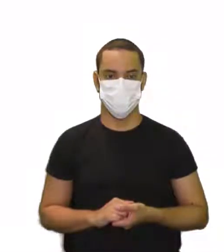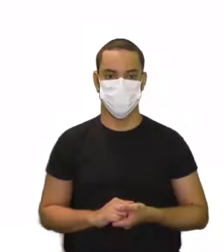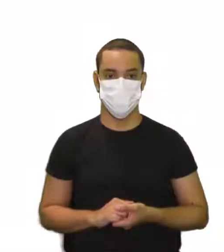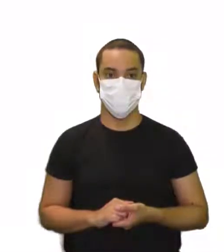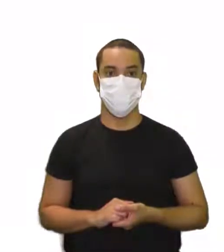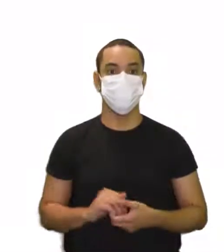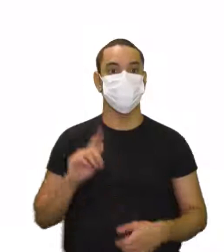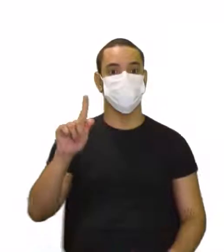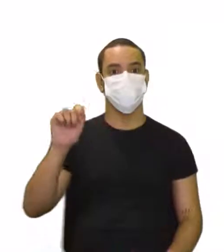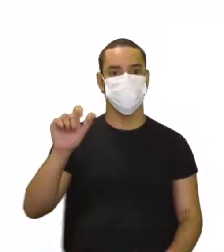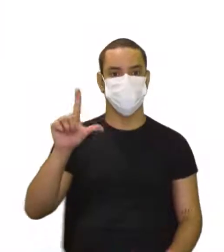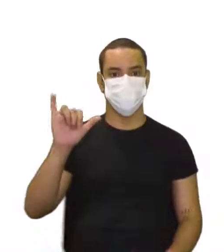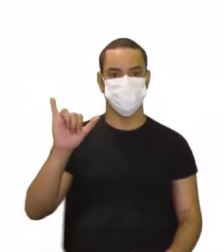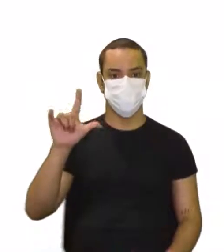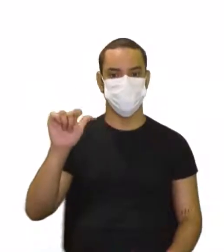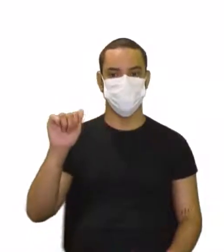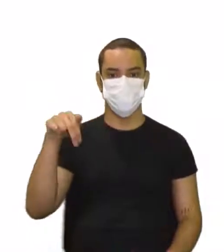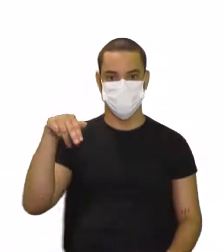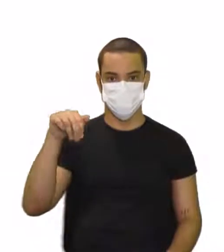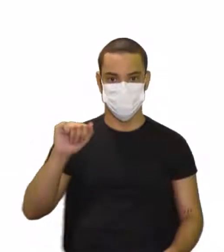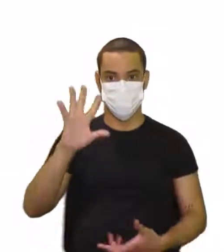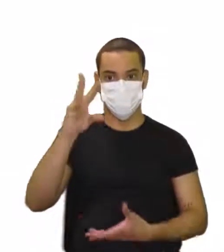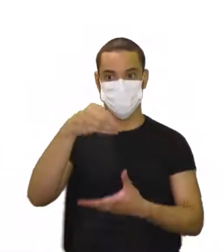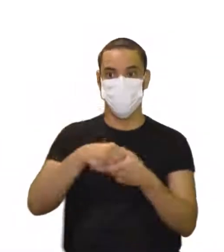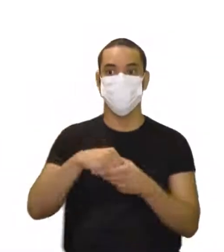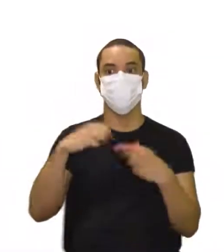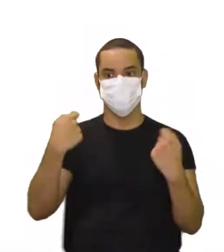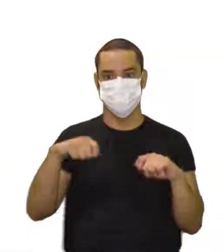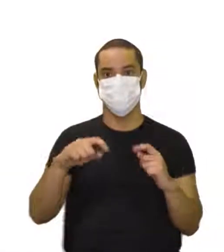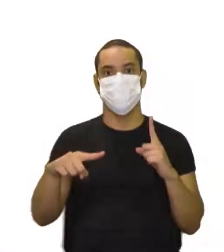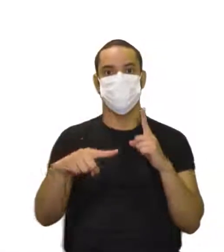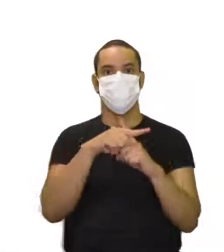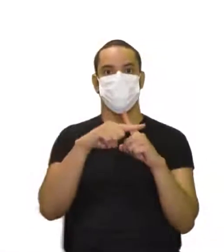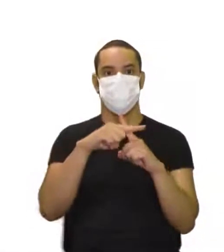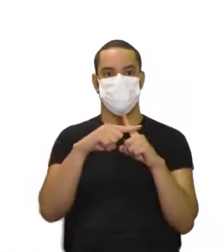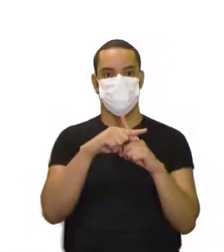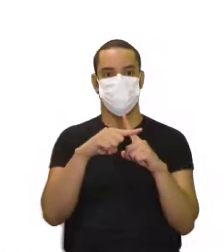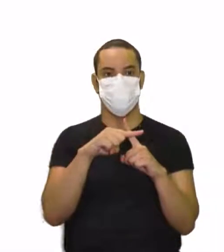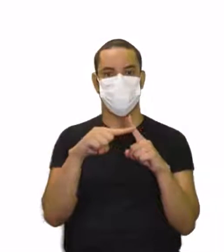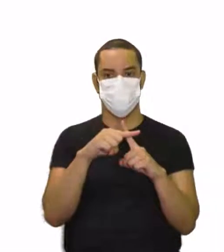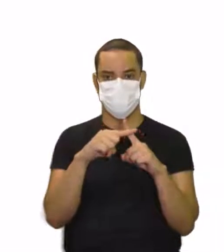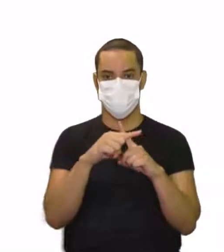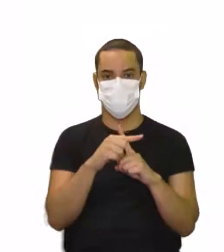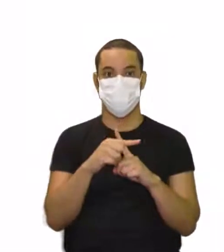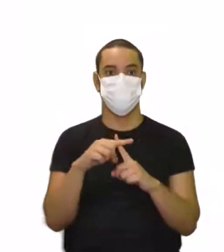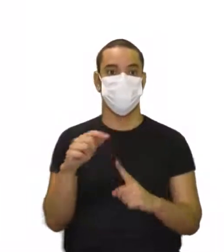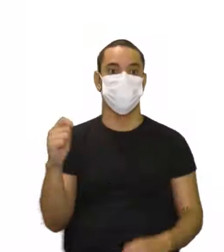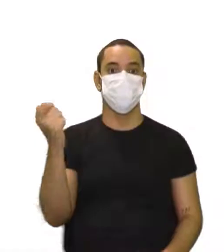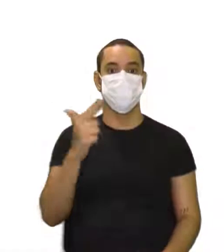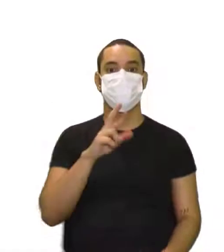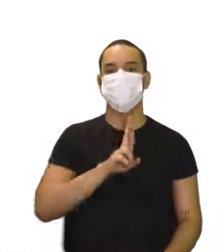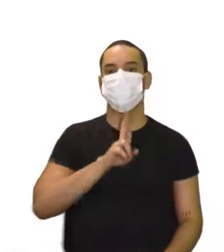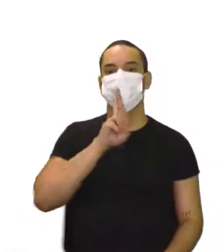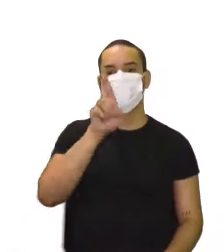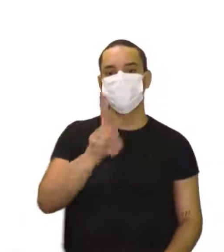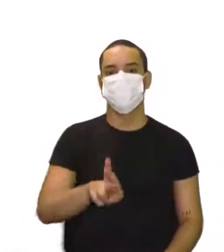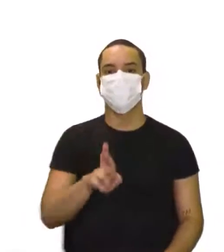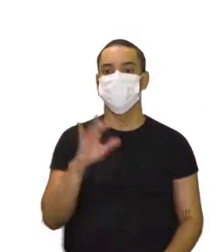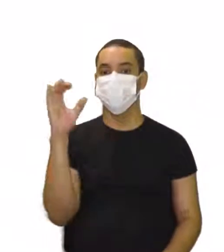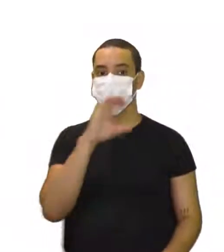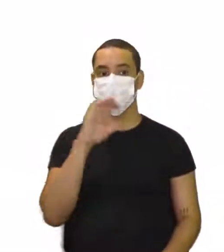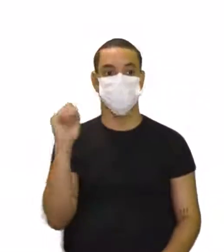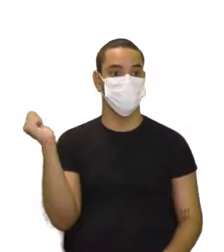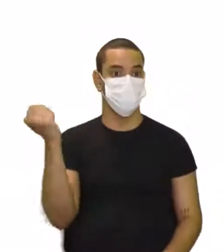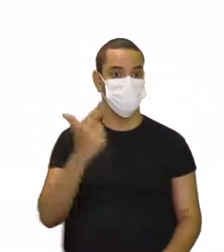galileana de velocidade, teria o quê? Uma soma que eu acabei de falar. Então, seria maior, o que resulta numa velocidade maior que a velocidade da